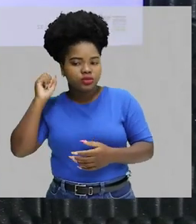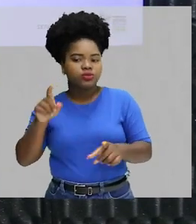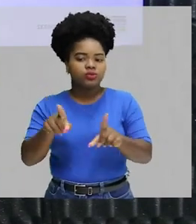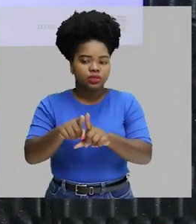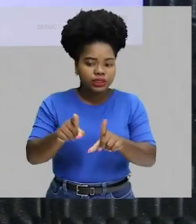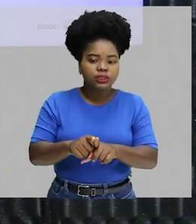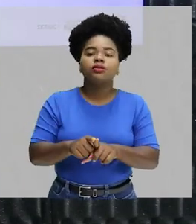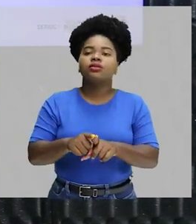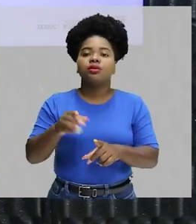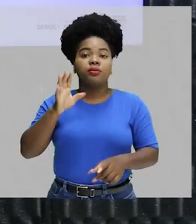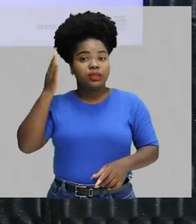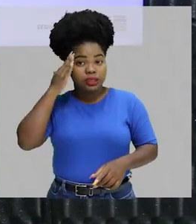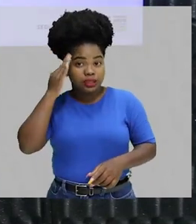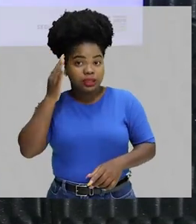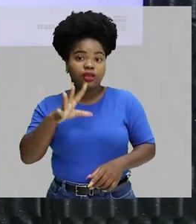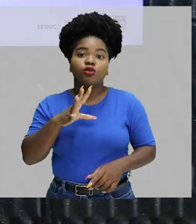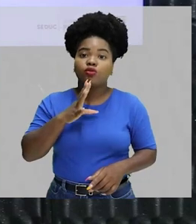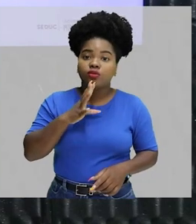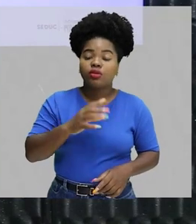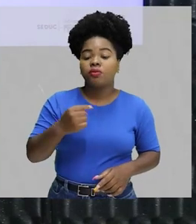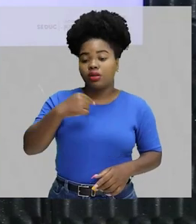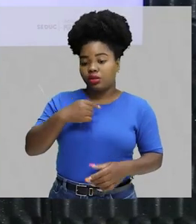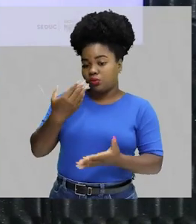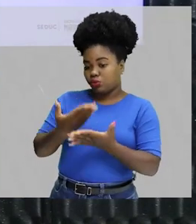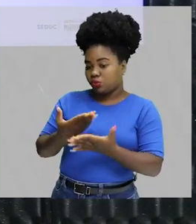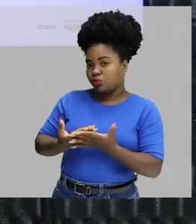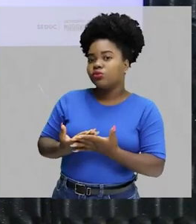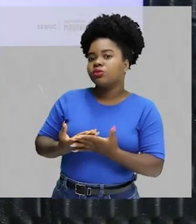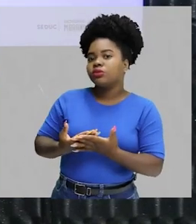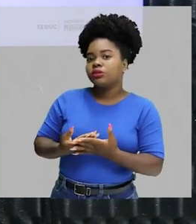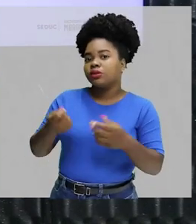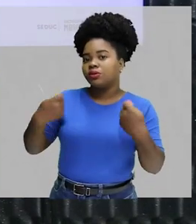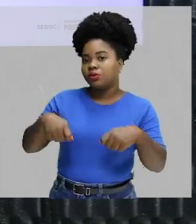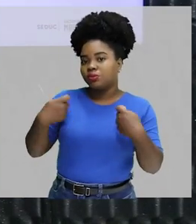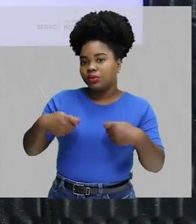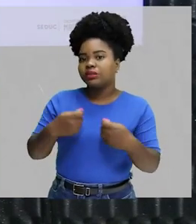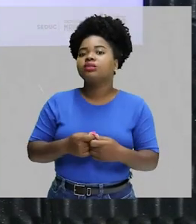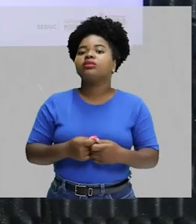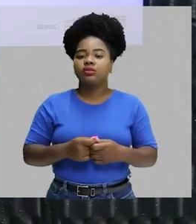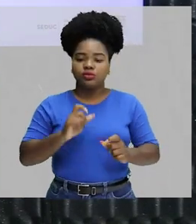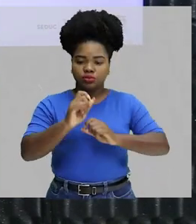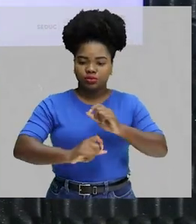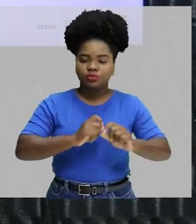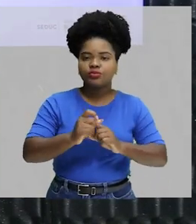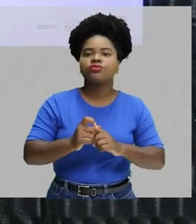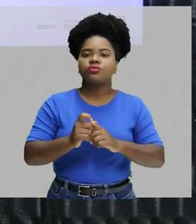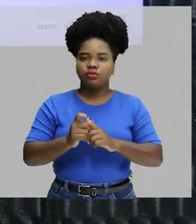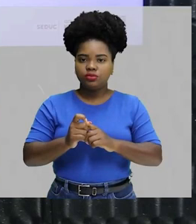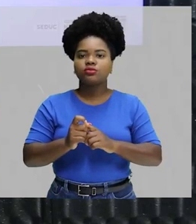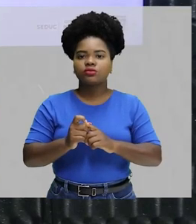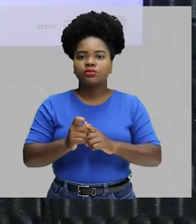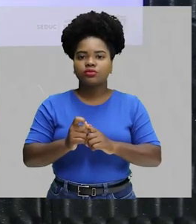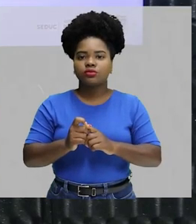daquilo que a gente entende e para eu estudar eu preciso de uma fonte uma fonte confiável uma fonte